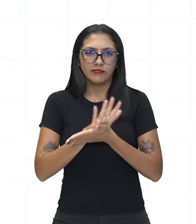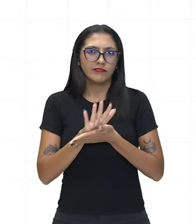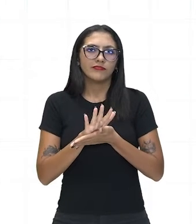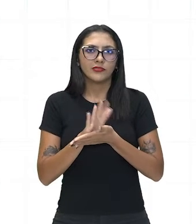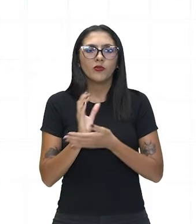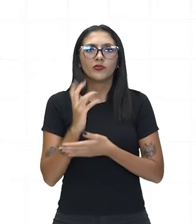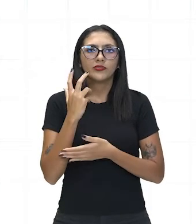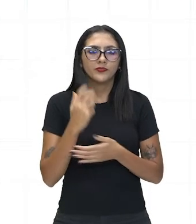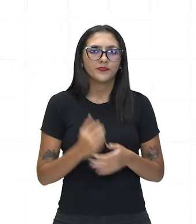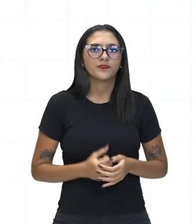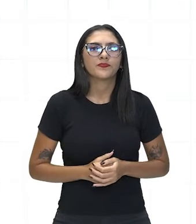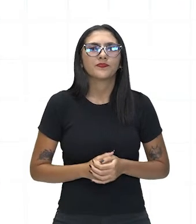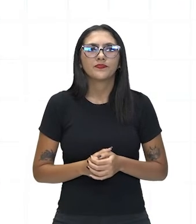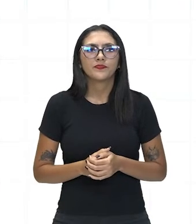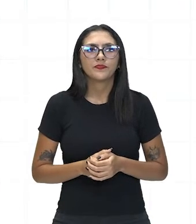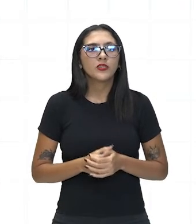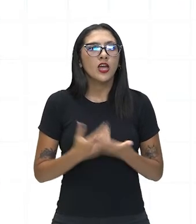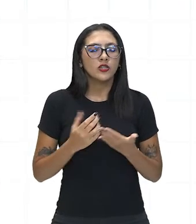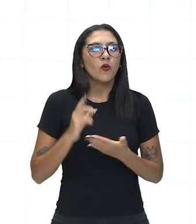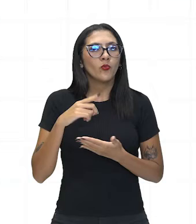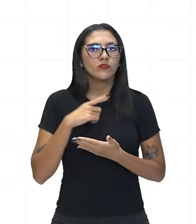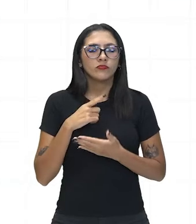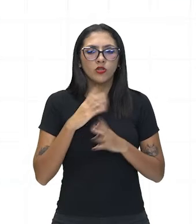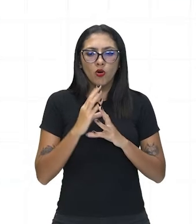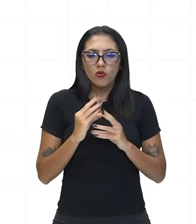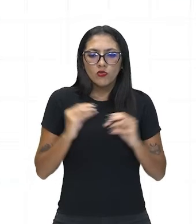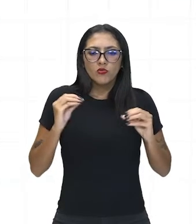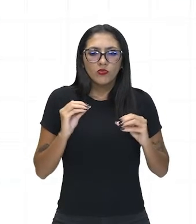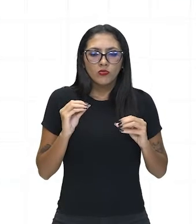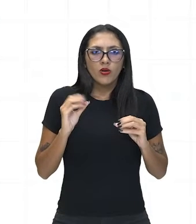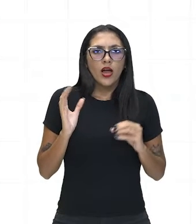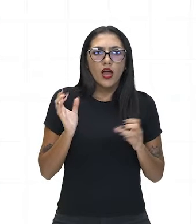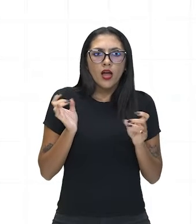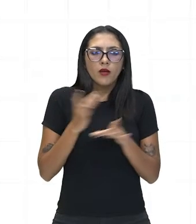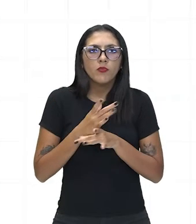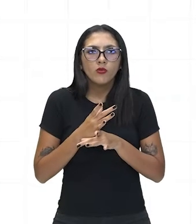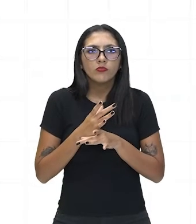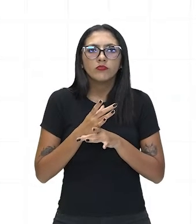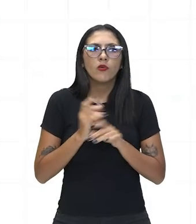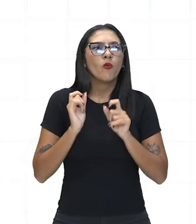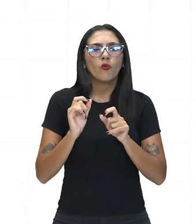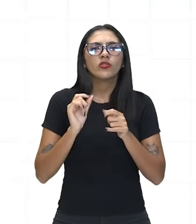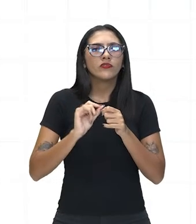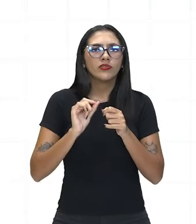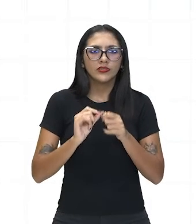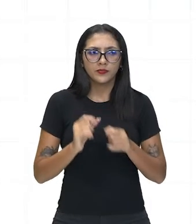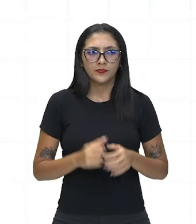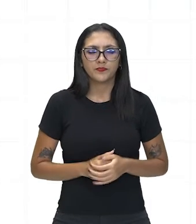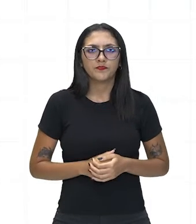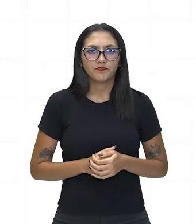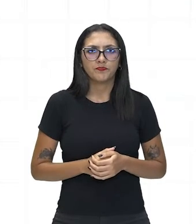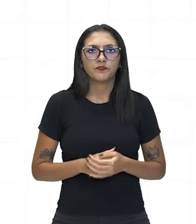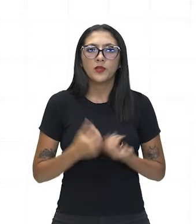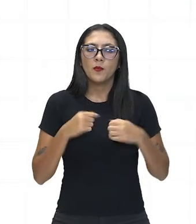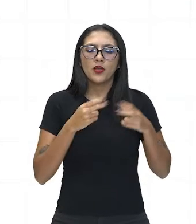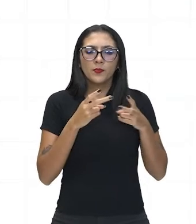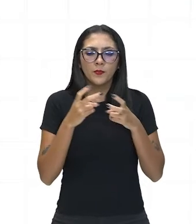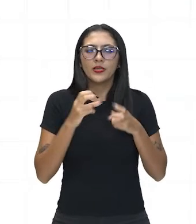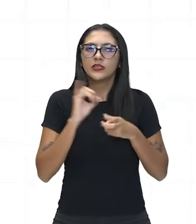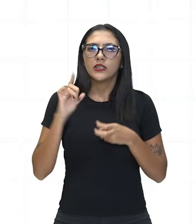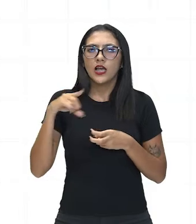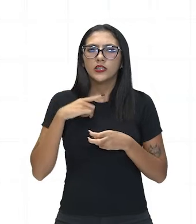quando a crise terminar, o que você tem que fazer? Observar se a vítima